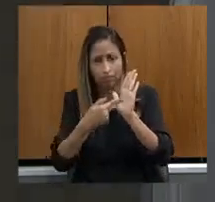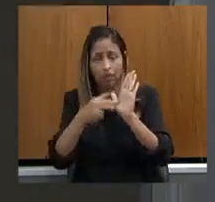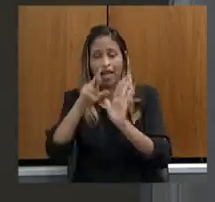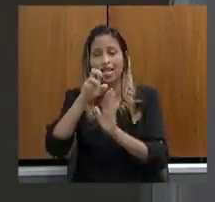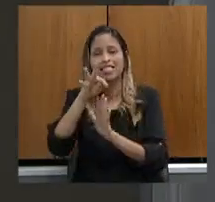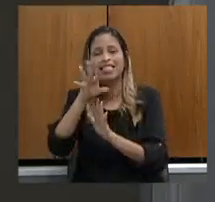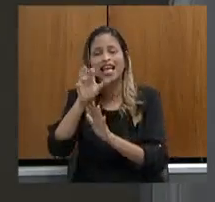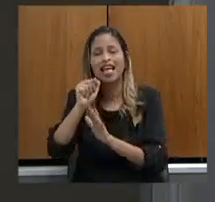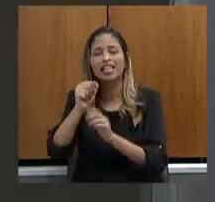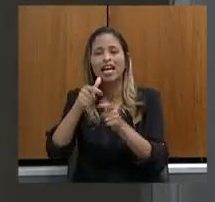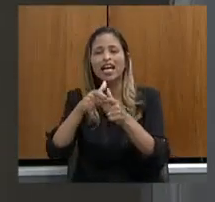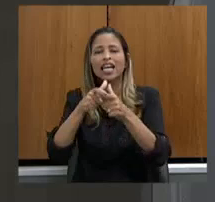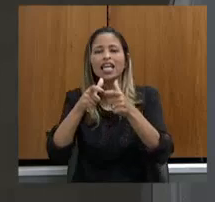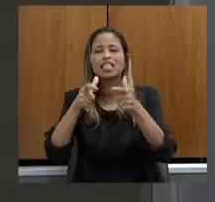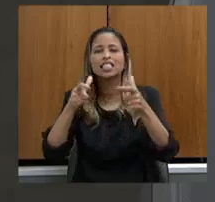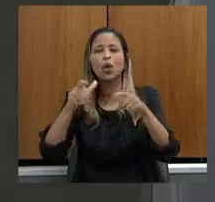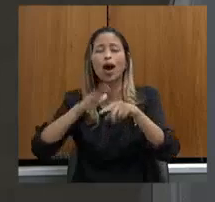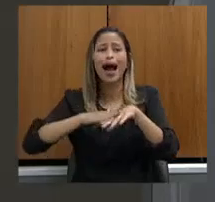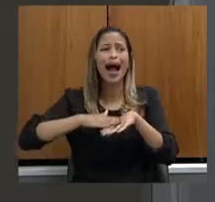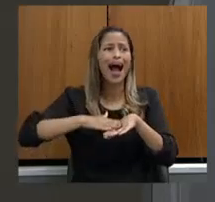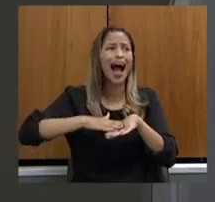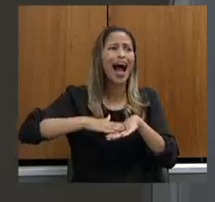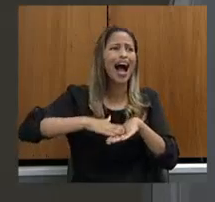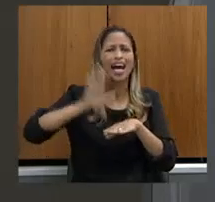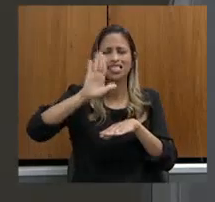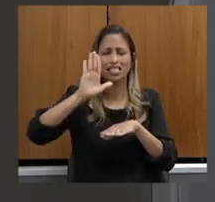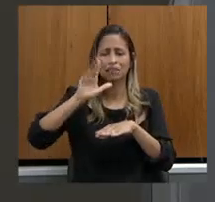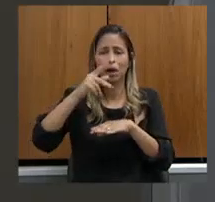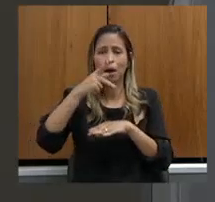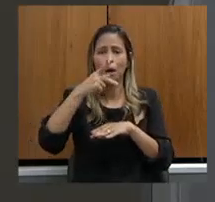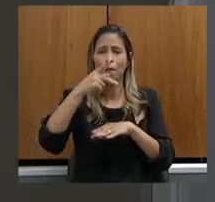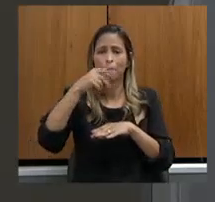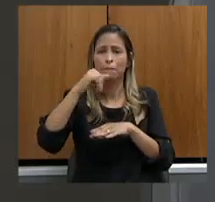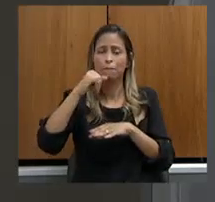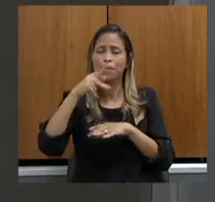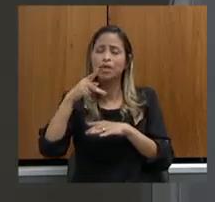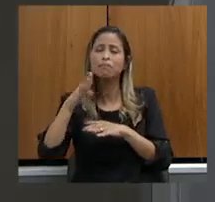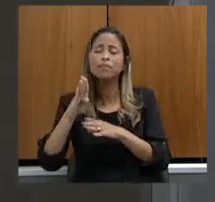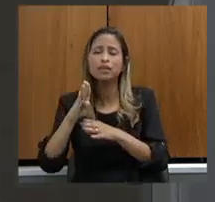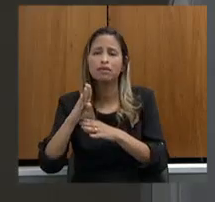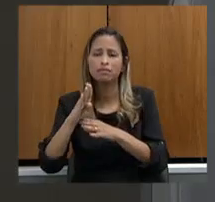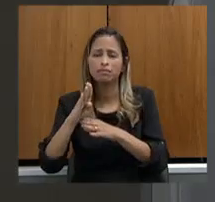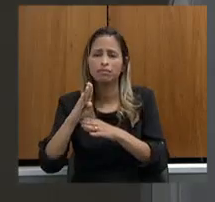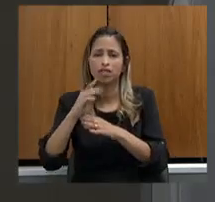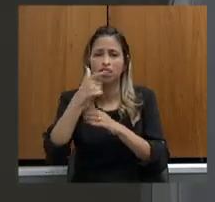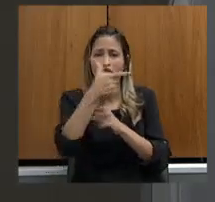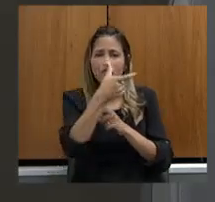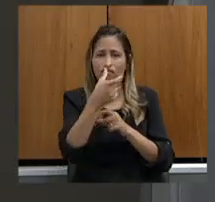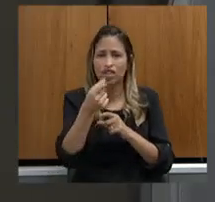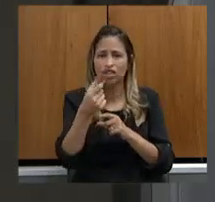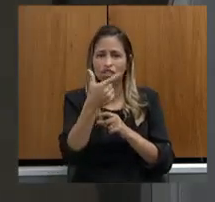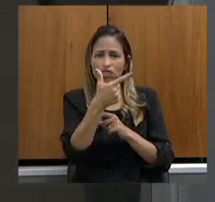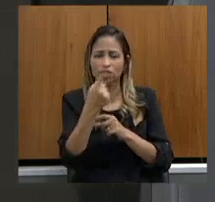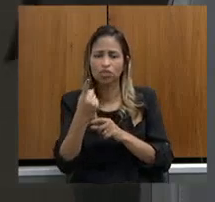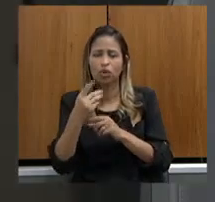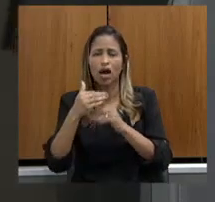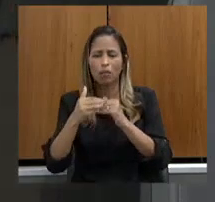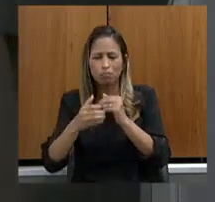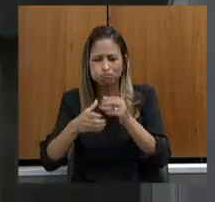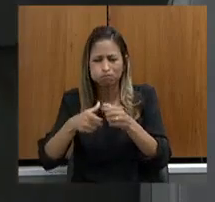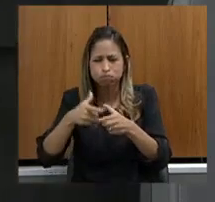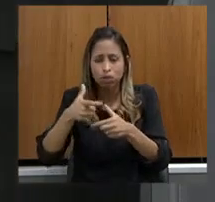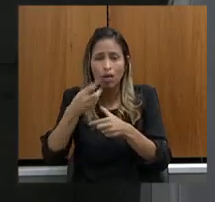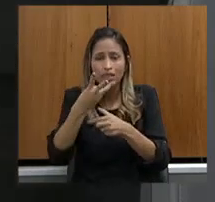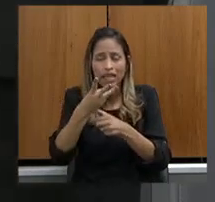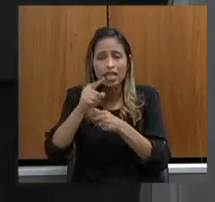tributária cresceu acima da inflação e da variação do PIB Mineiro entre 2018 e 2021 acumulando em uma alta de